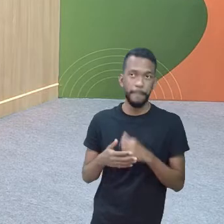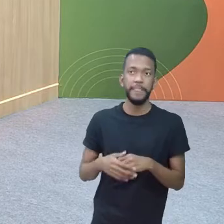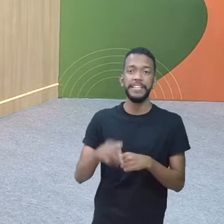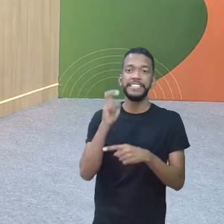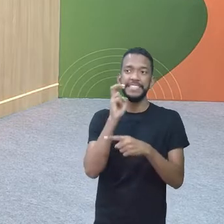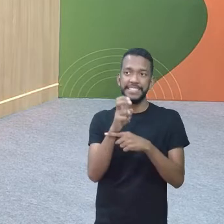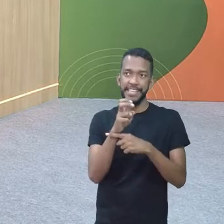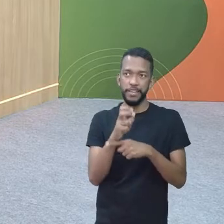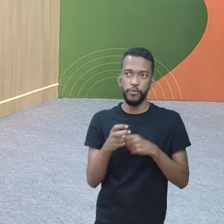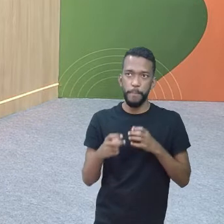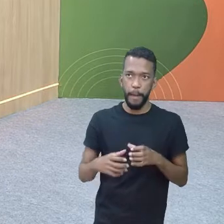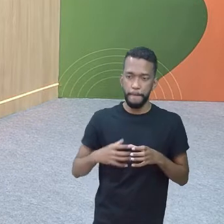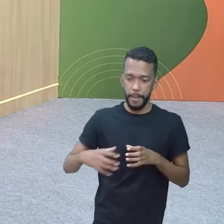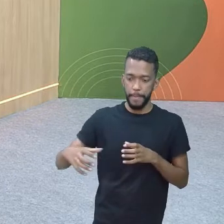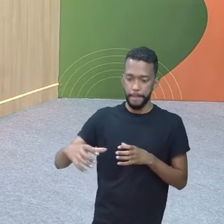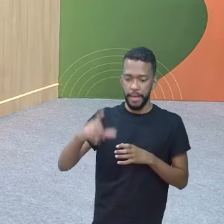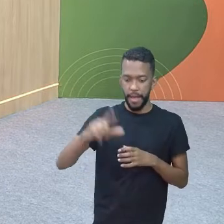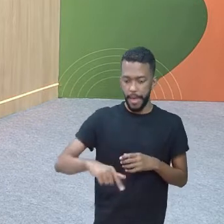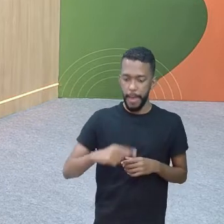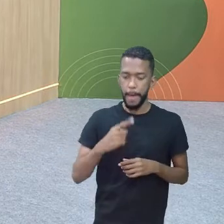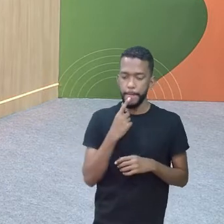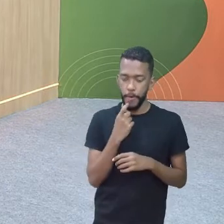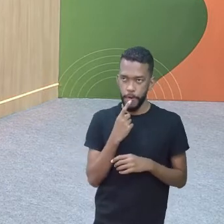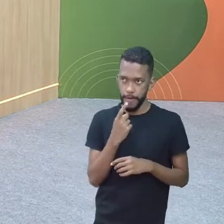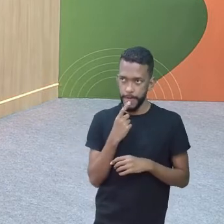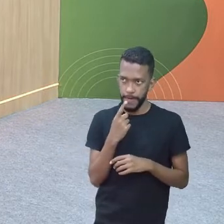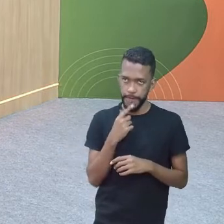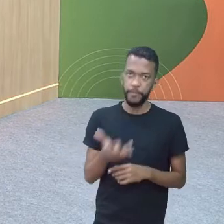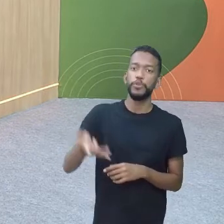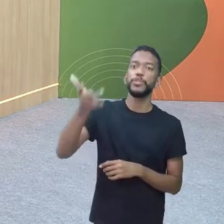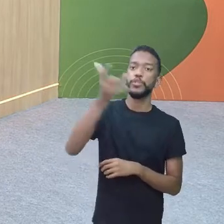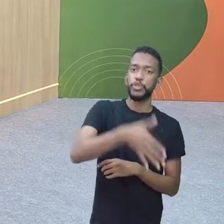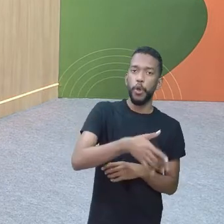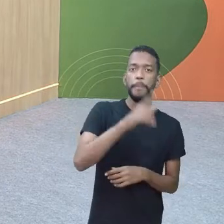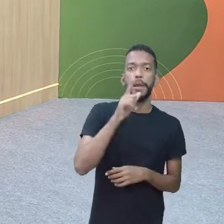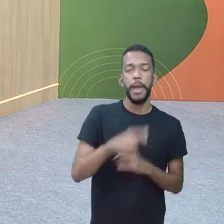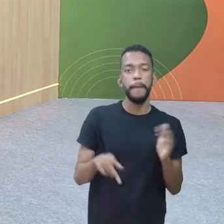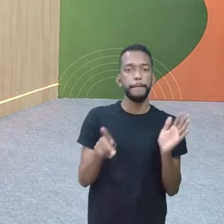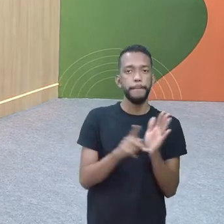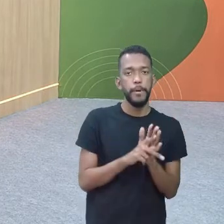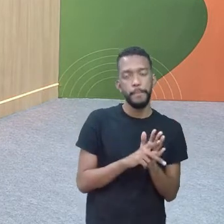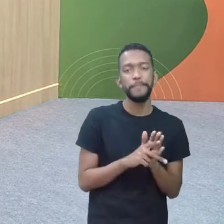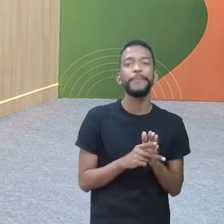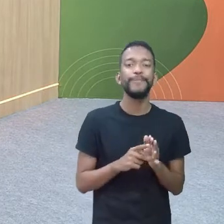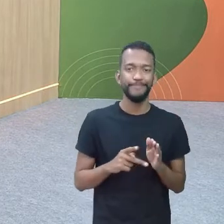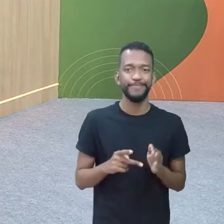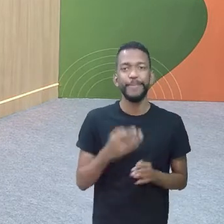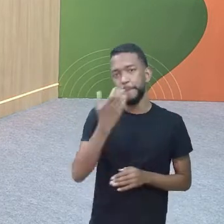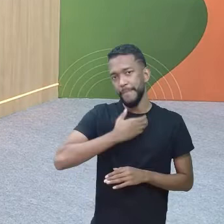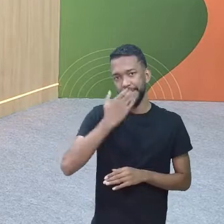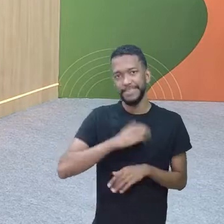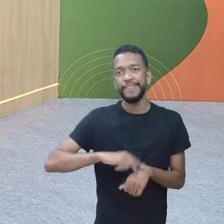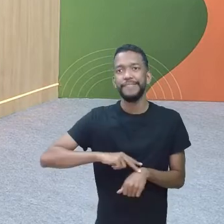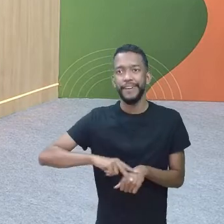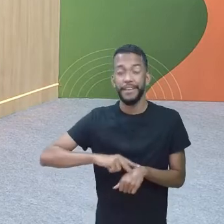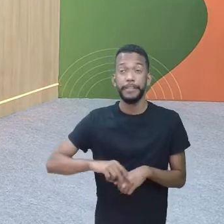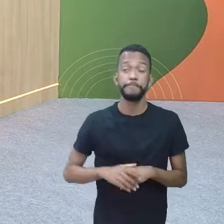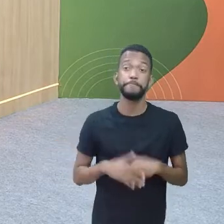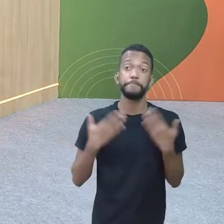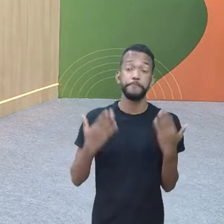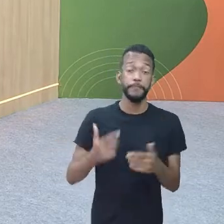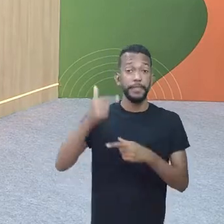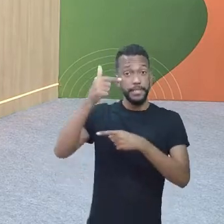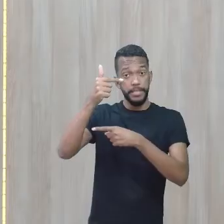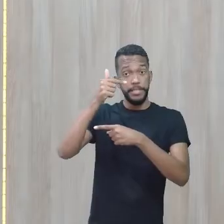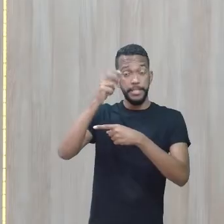5 dessas partes é de morango e o restante é de maçã verde. Então, a gente tem